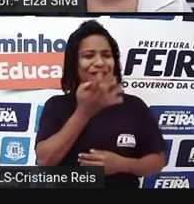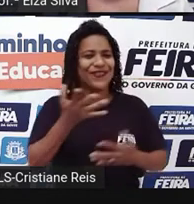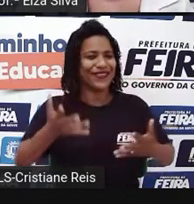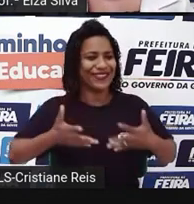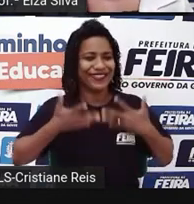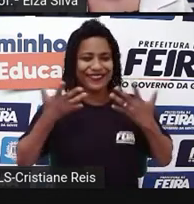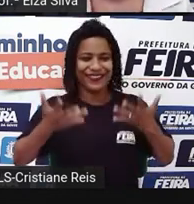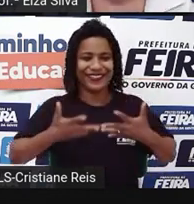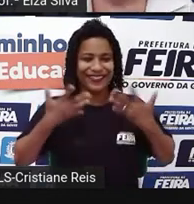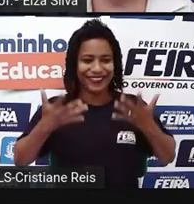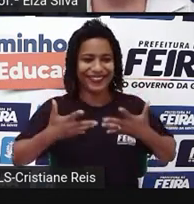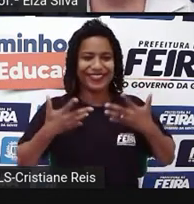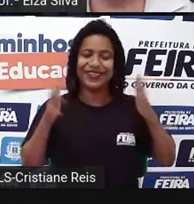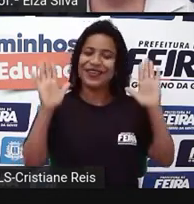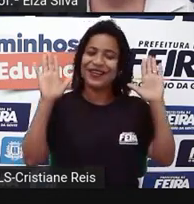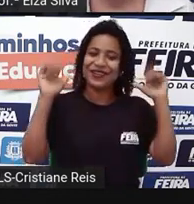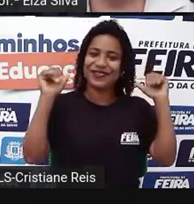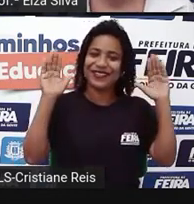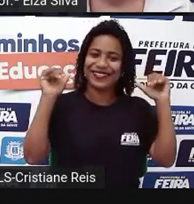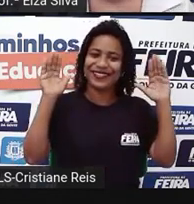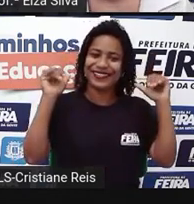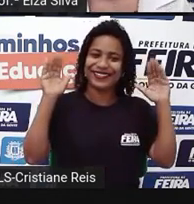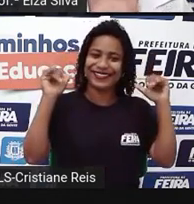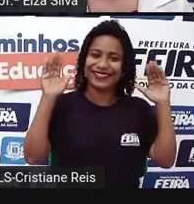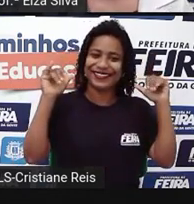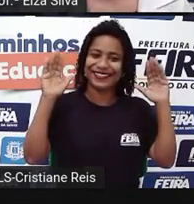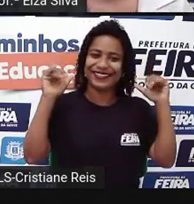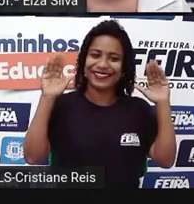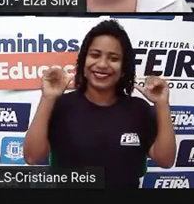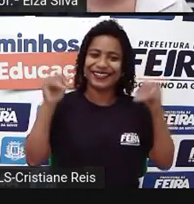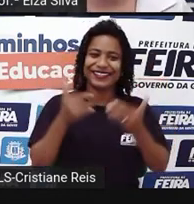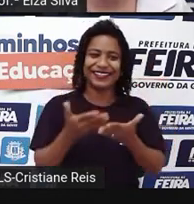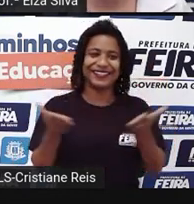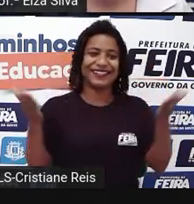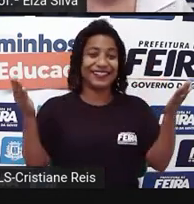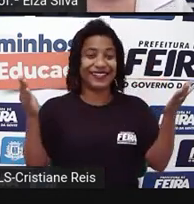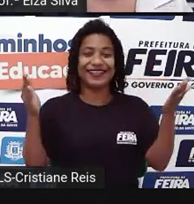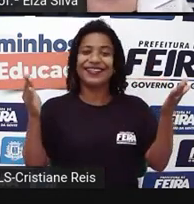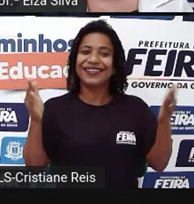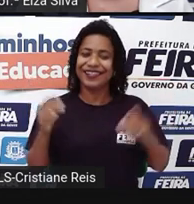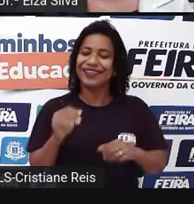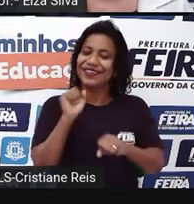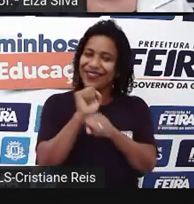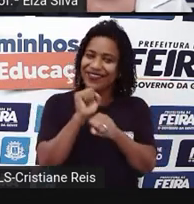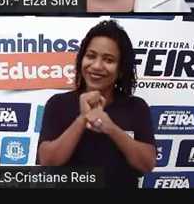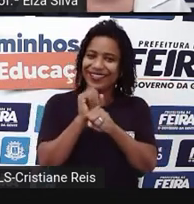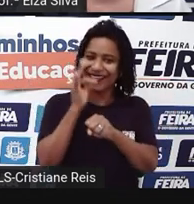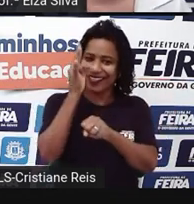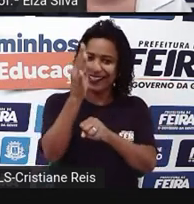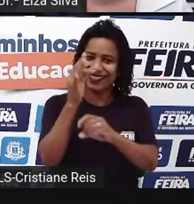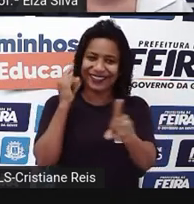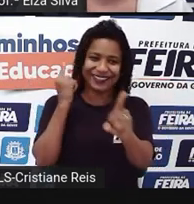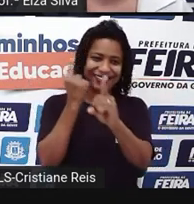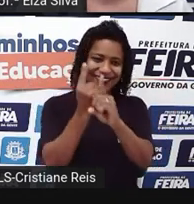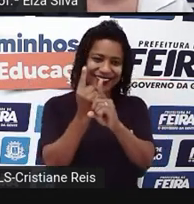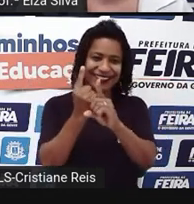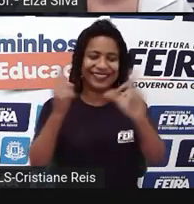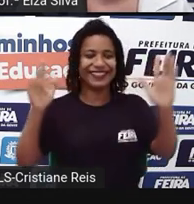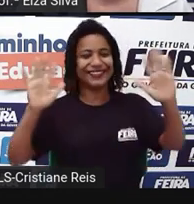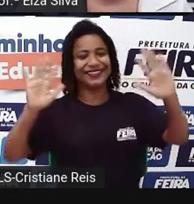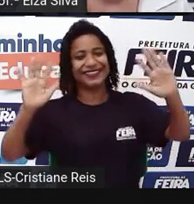divertido. Bye, students. I hope see you next class. Eu espero ver vocês na próxima aula.